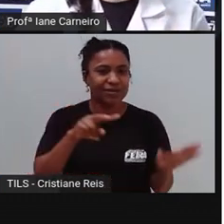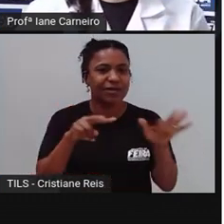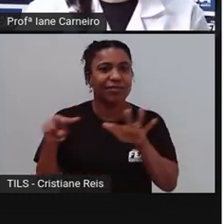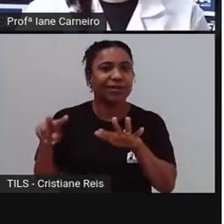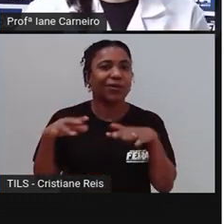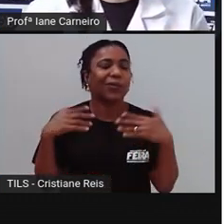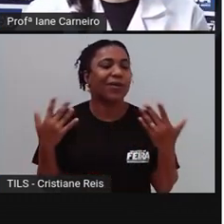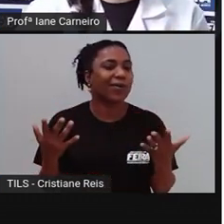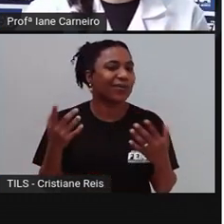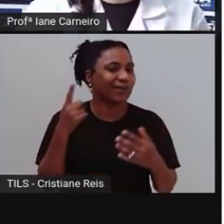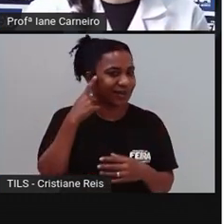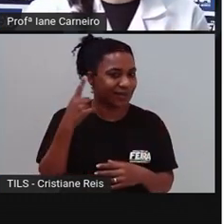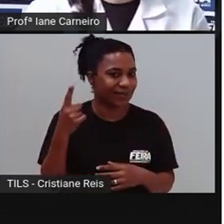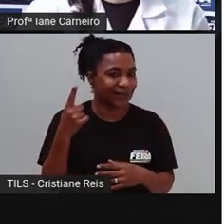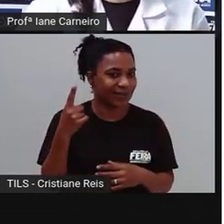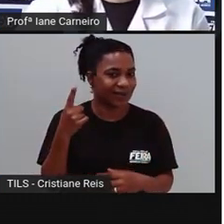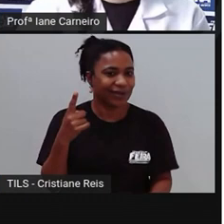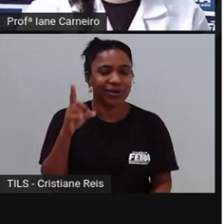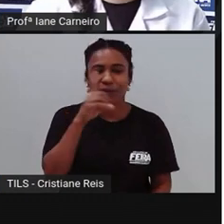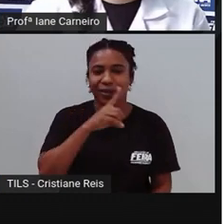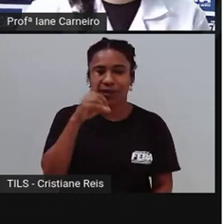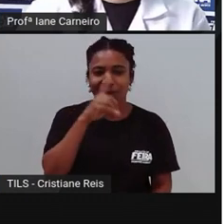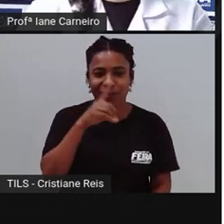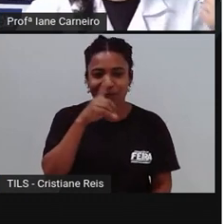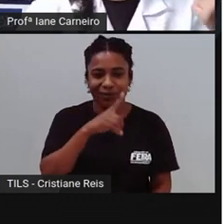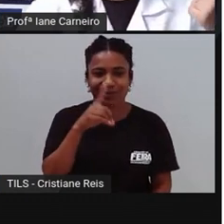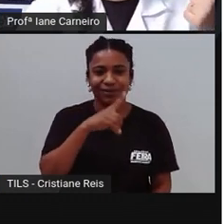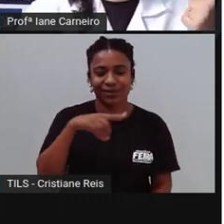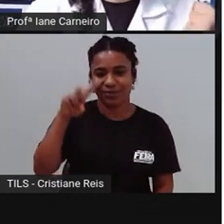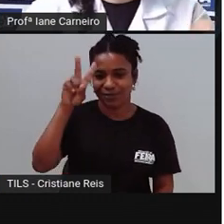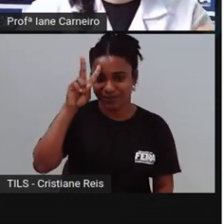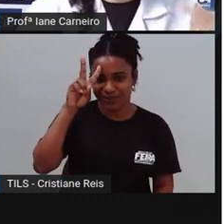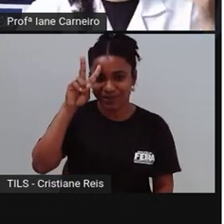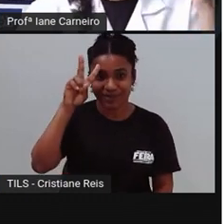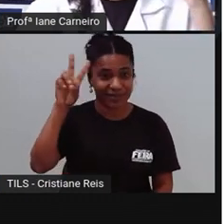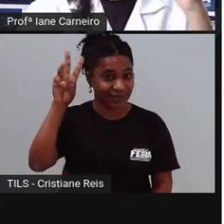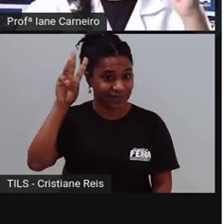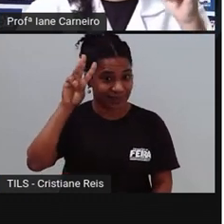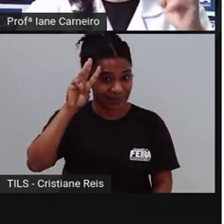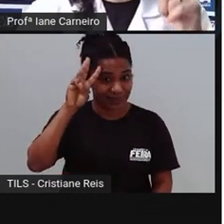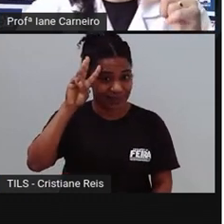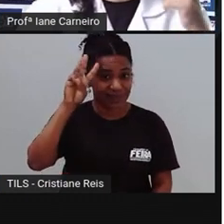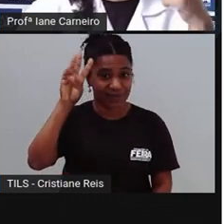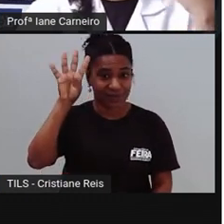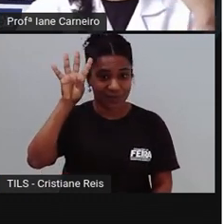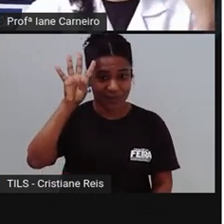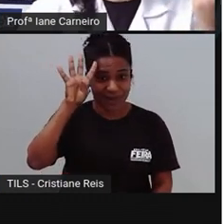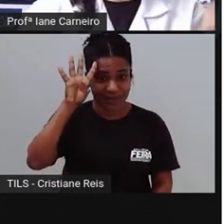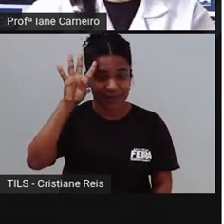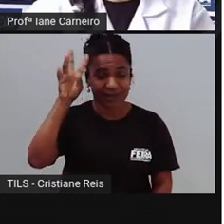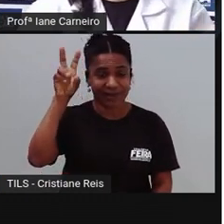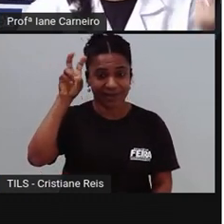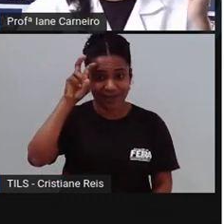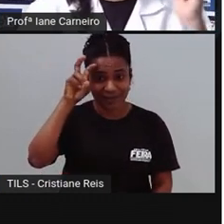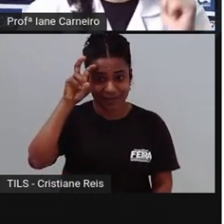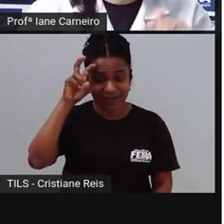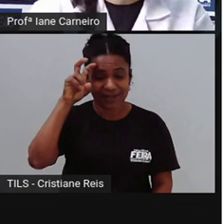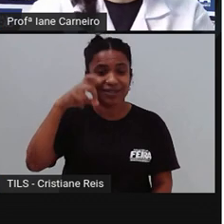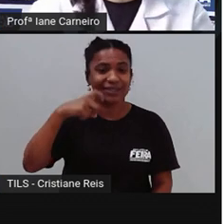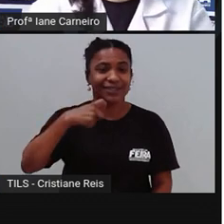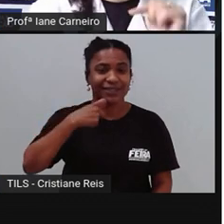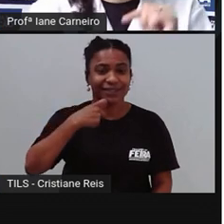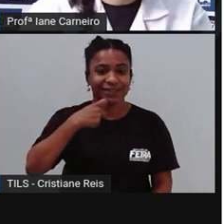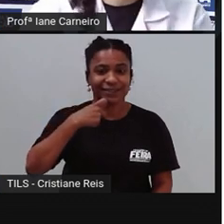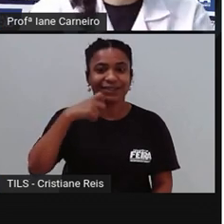da semana? Vamos lembrar? Ó, domingo, segunda, terça, quarta,